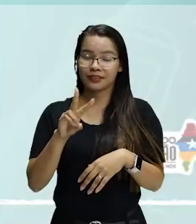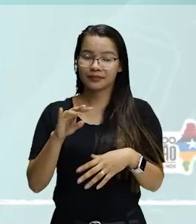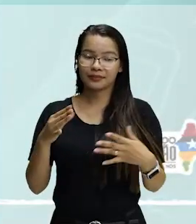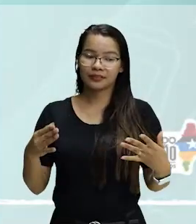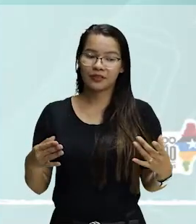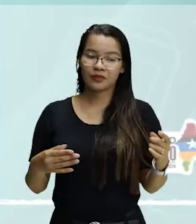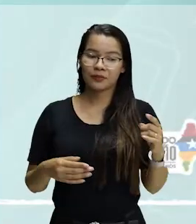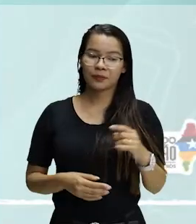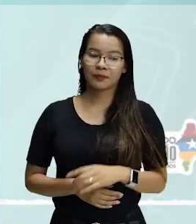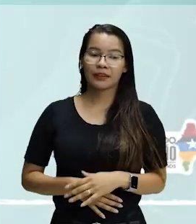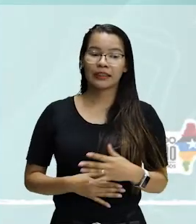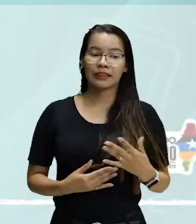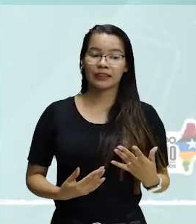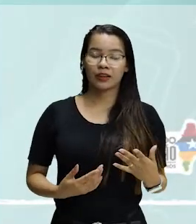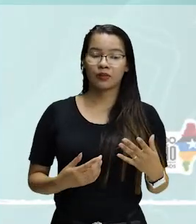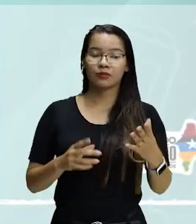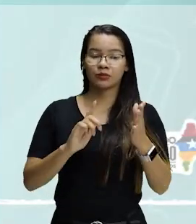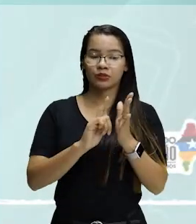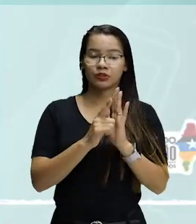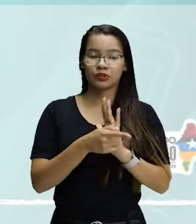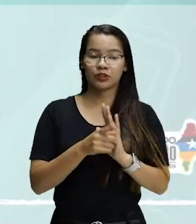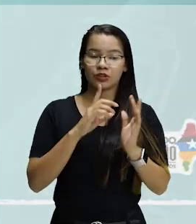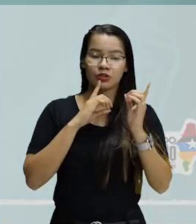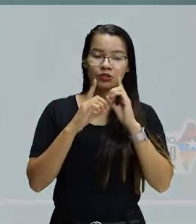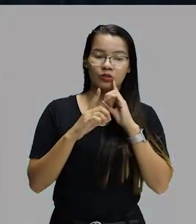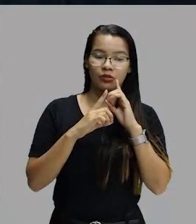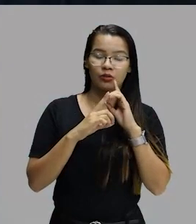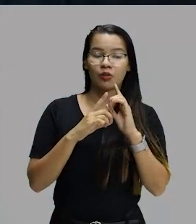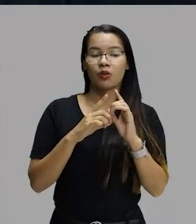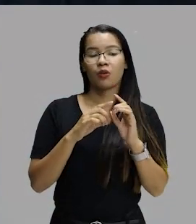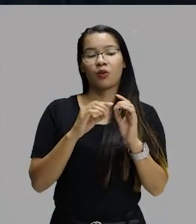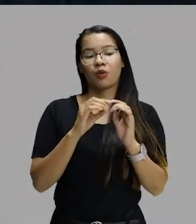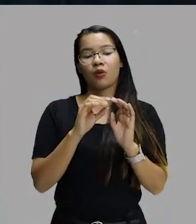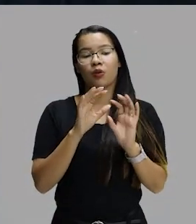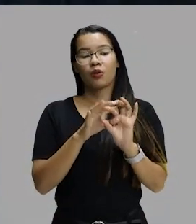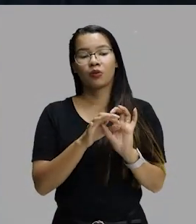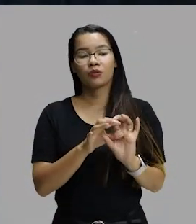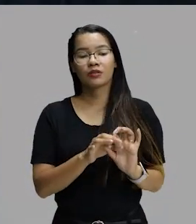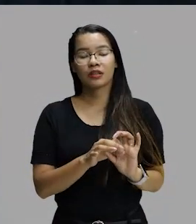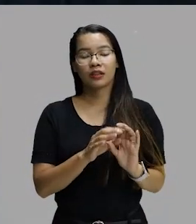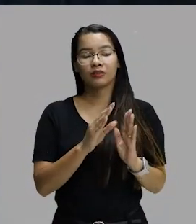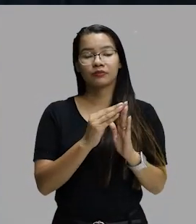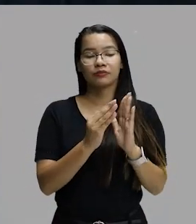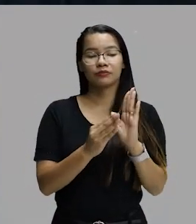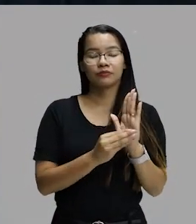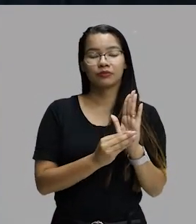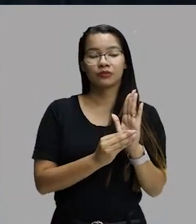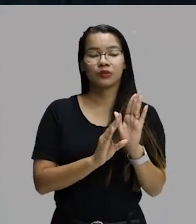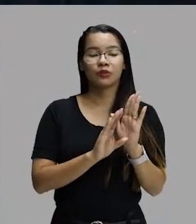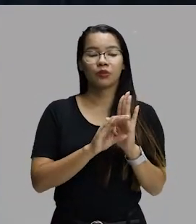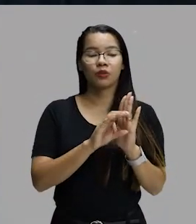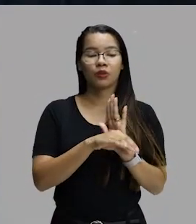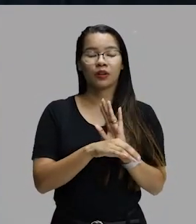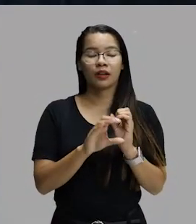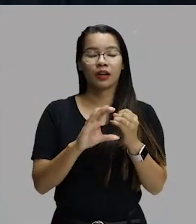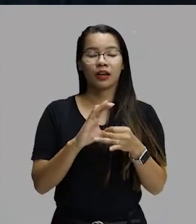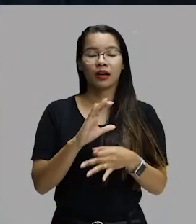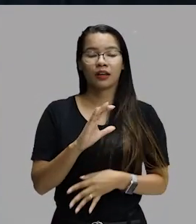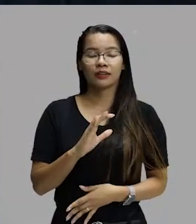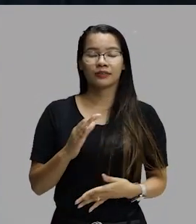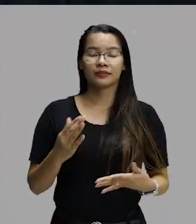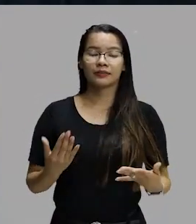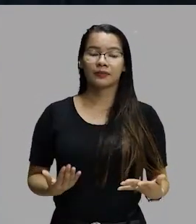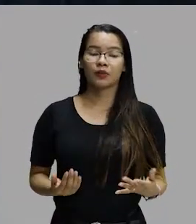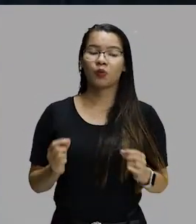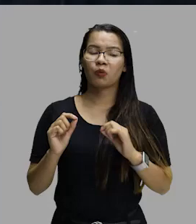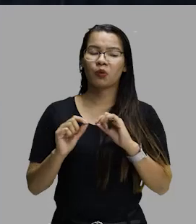Conceito, características e exemplos de quê? De resumo. Será que essa aula vai ser resumida? Vamos ver? O que